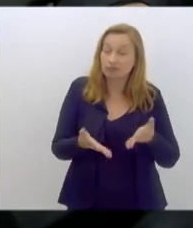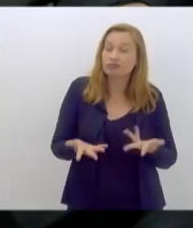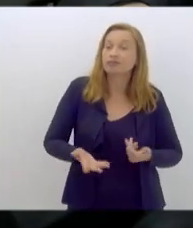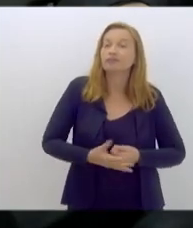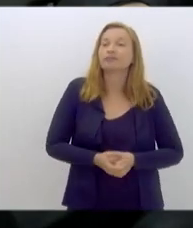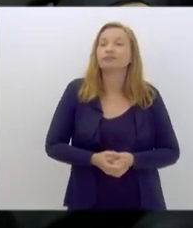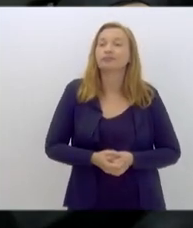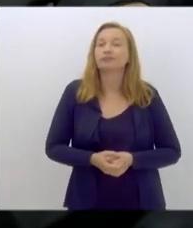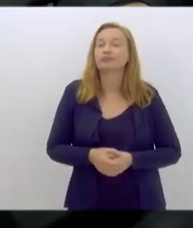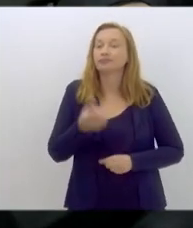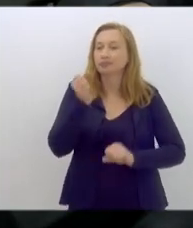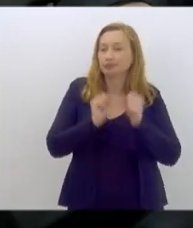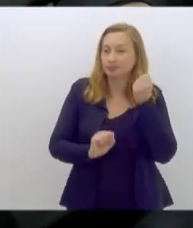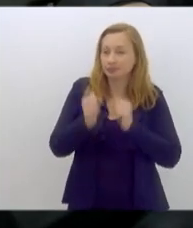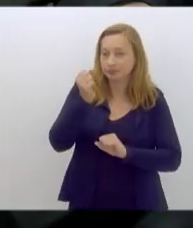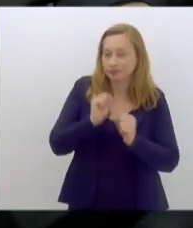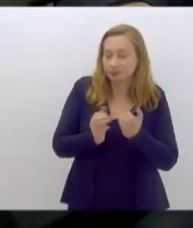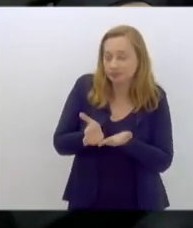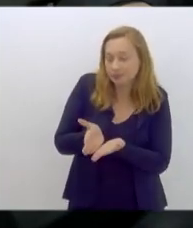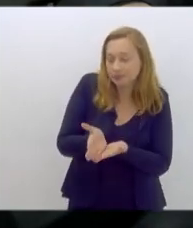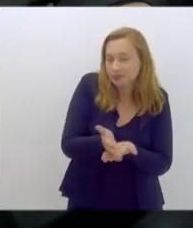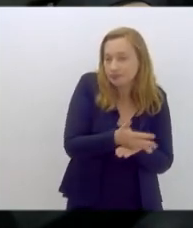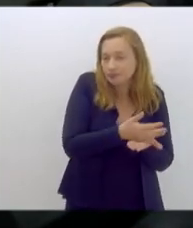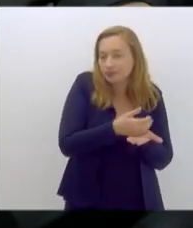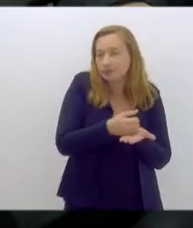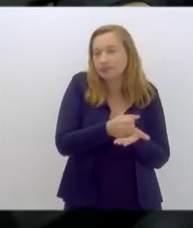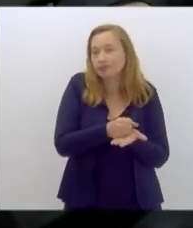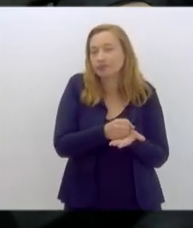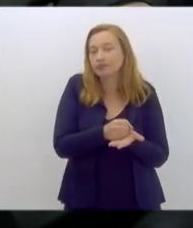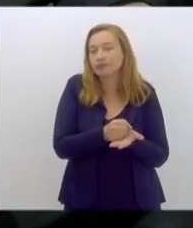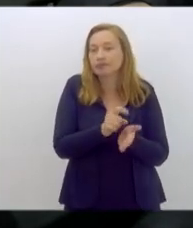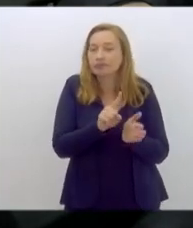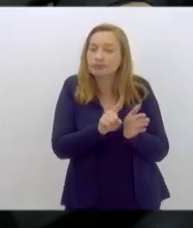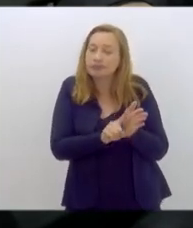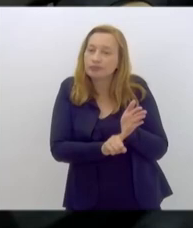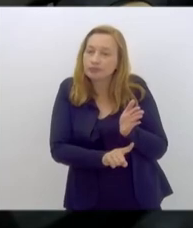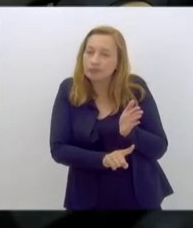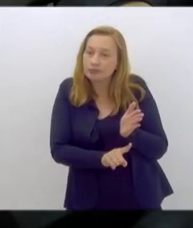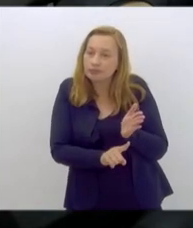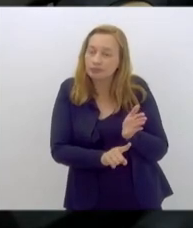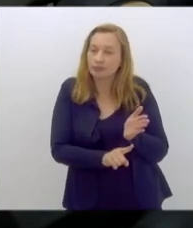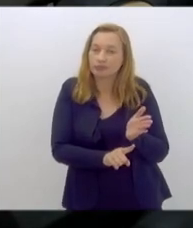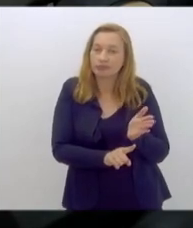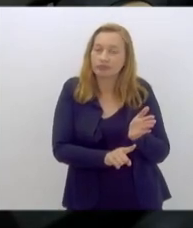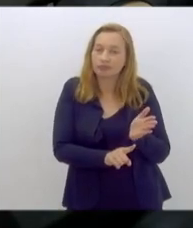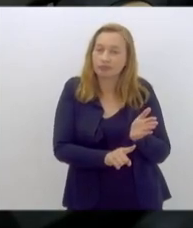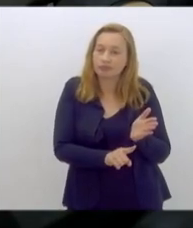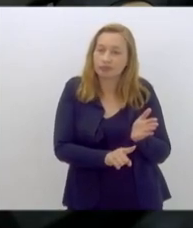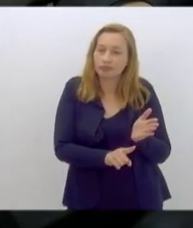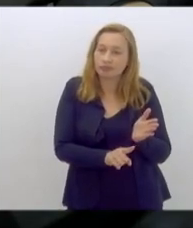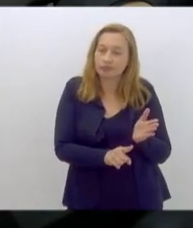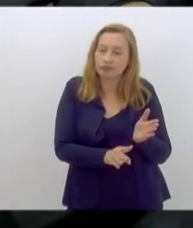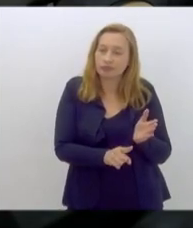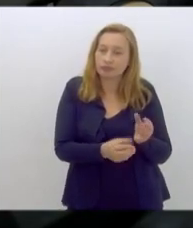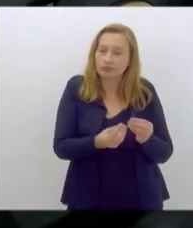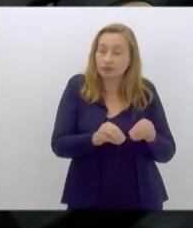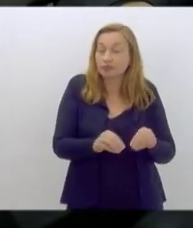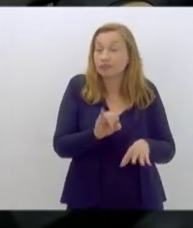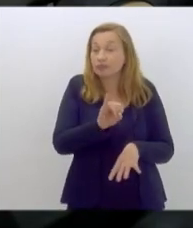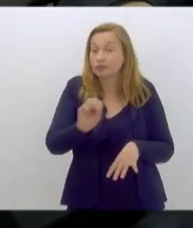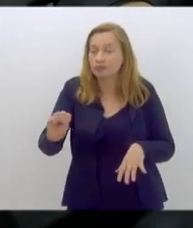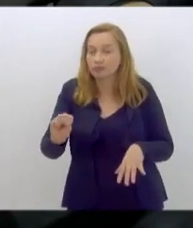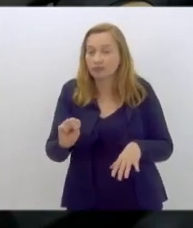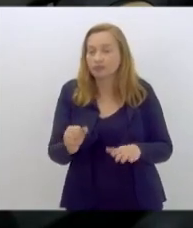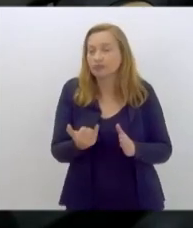a indústria ao recolher ela terá menos compensação porque o ICMS é um imposto